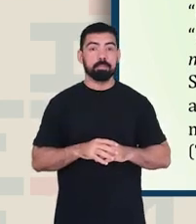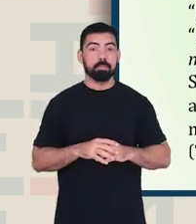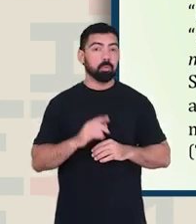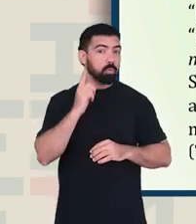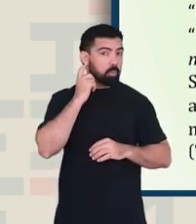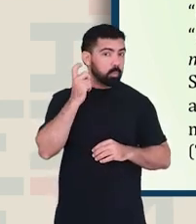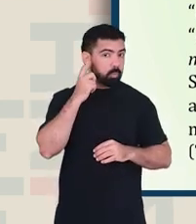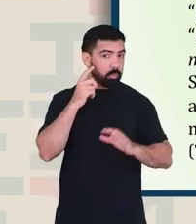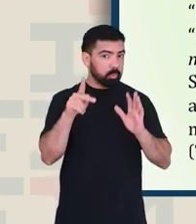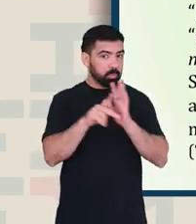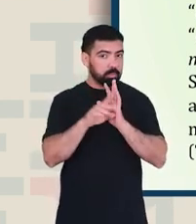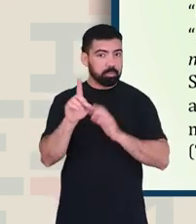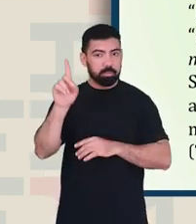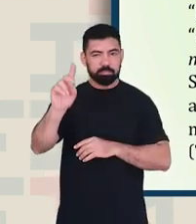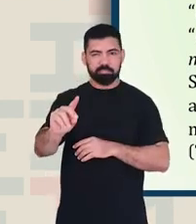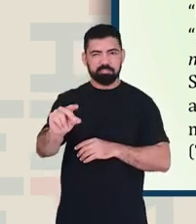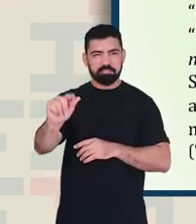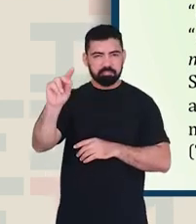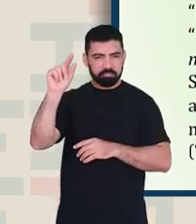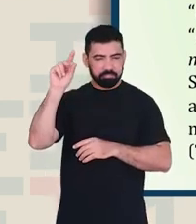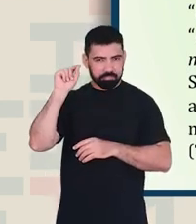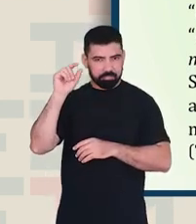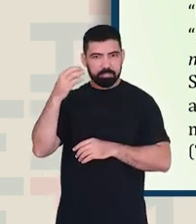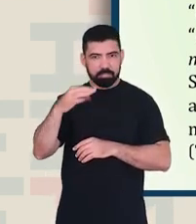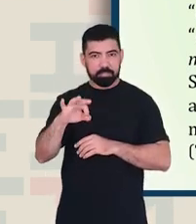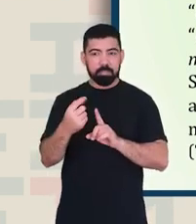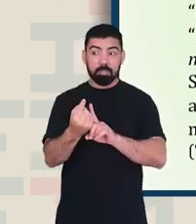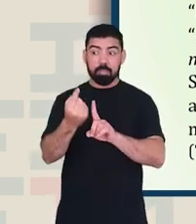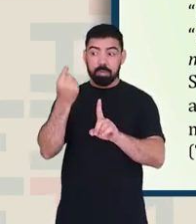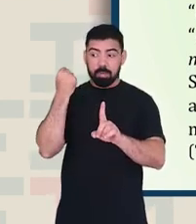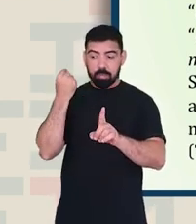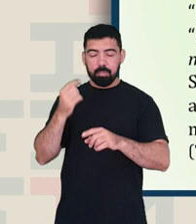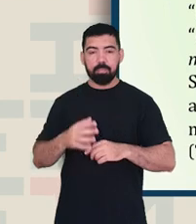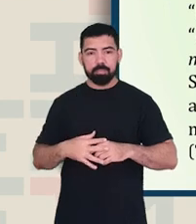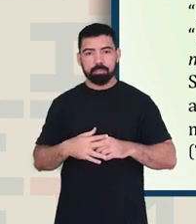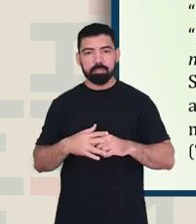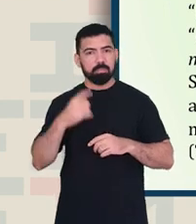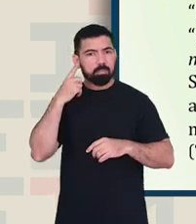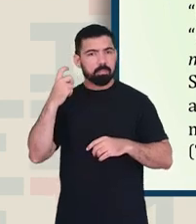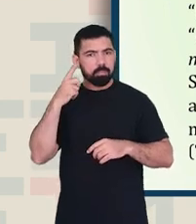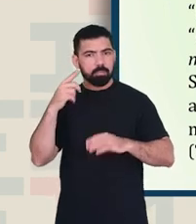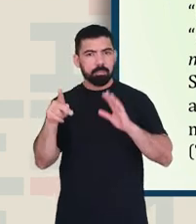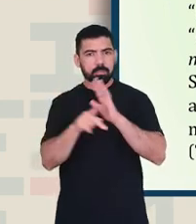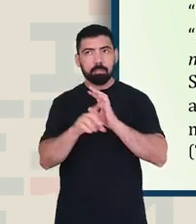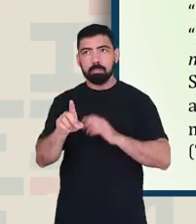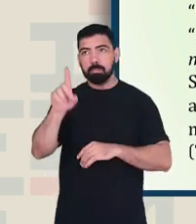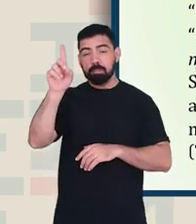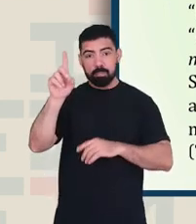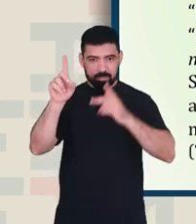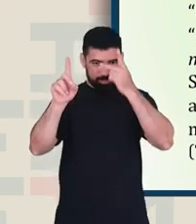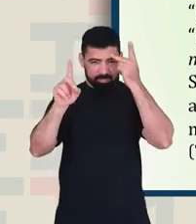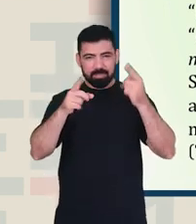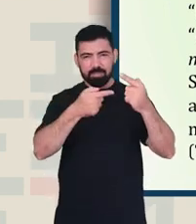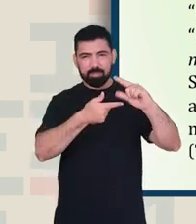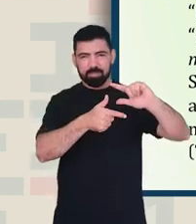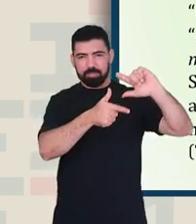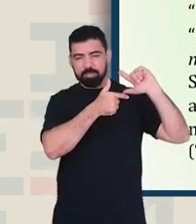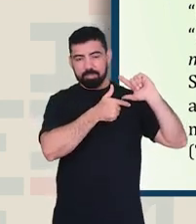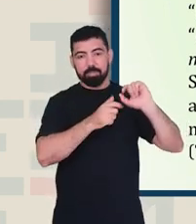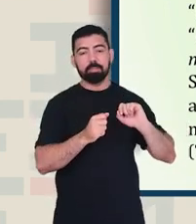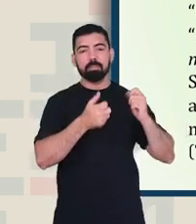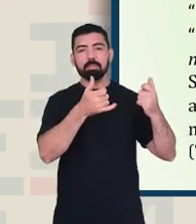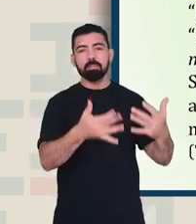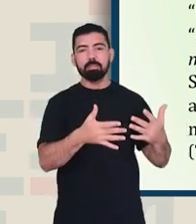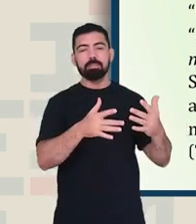deuses, isso está falando bem mais antigo, bem mais antes, atribuído aos deuses pelos povos primitivos. Foi considerado